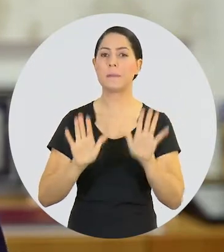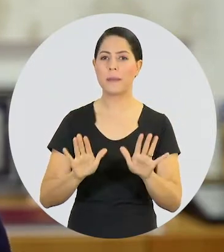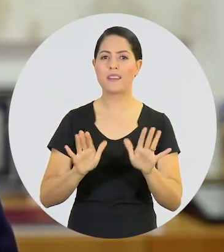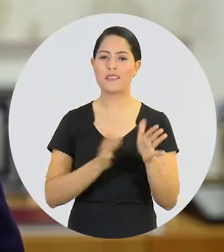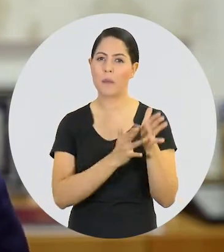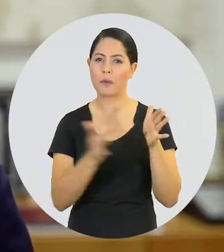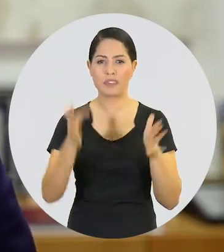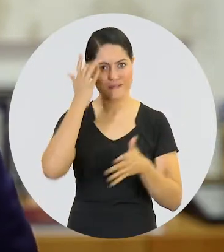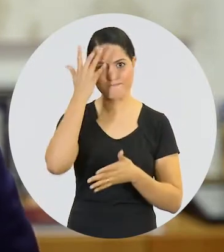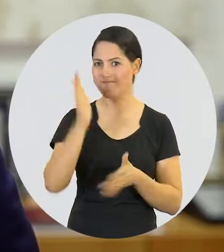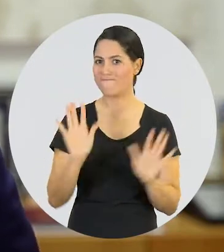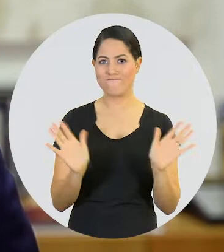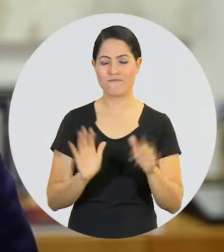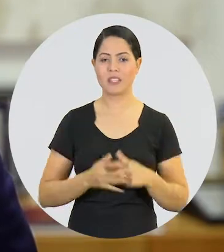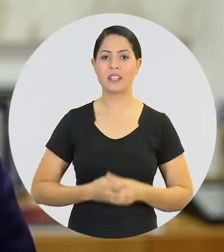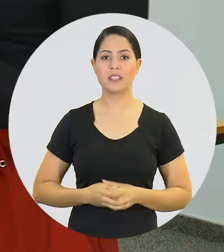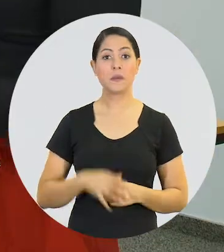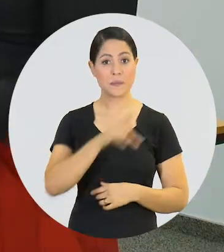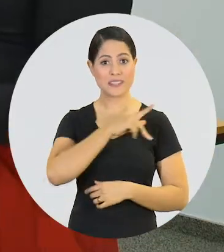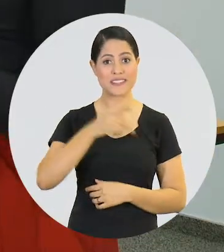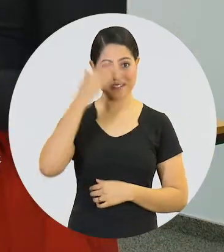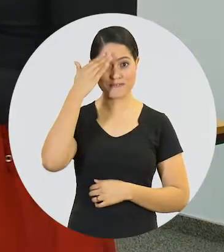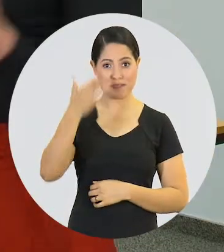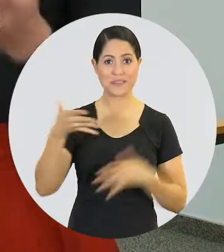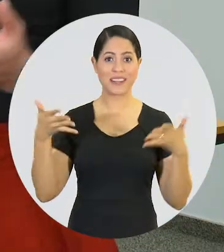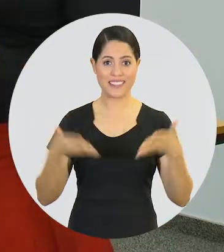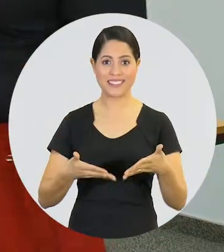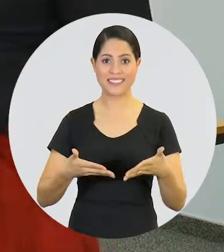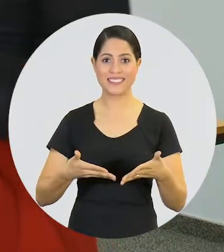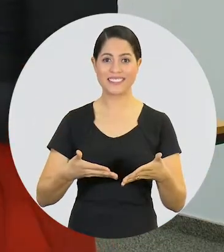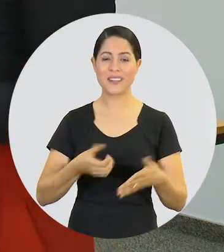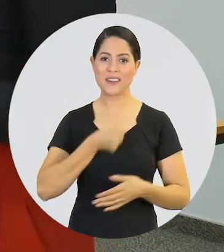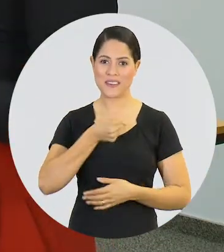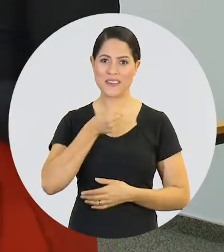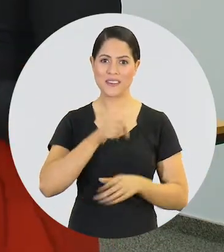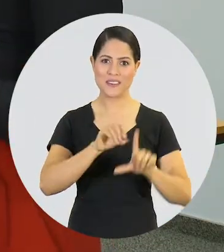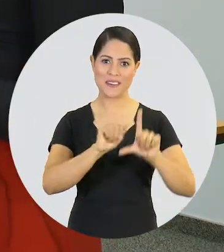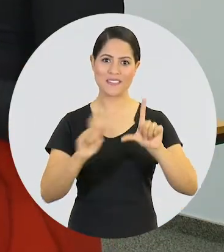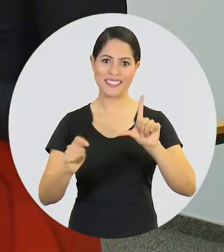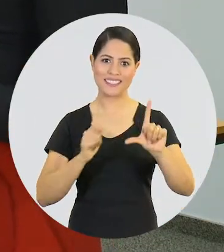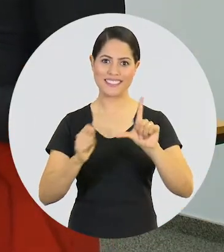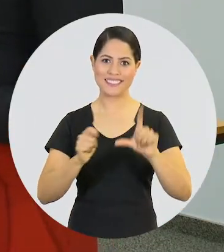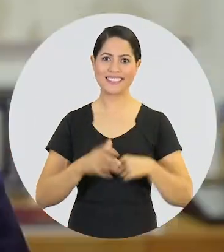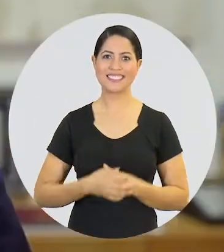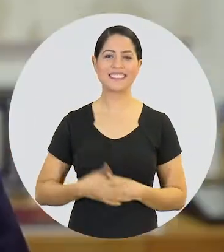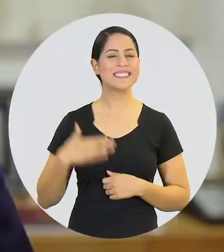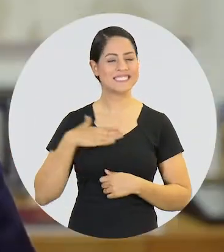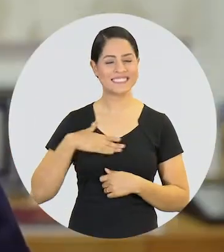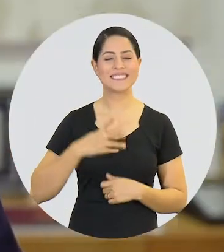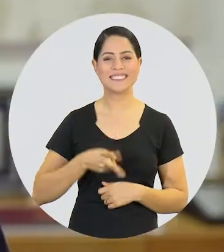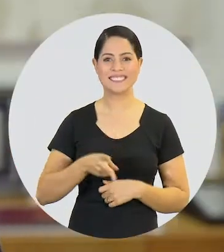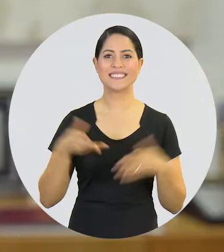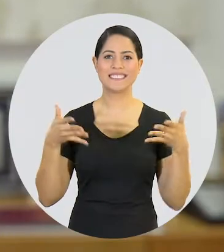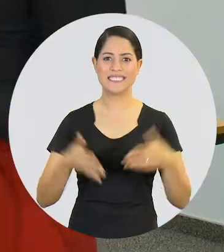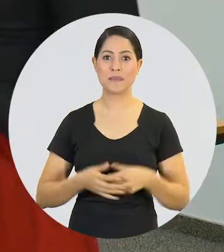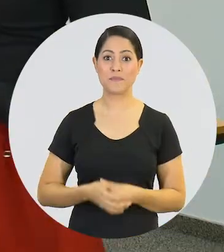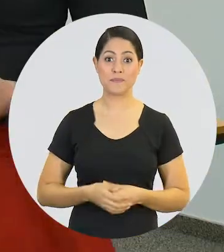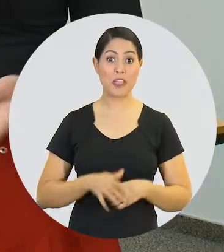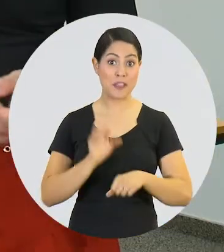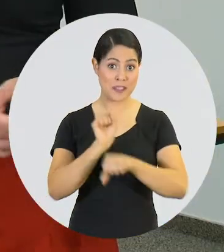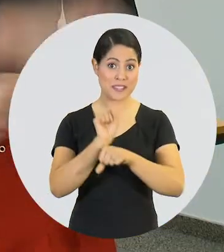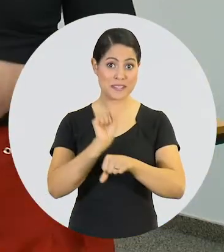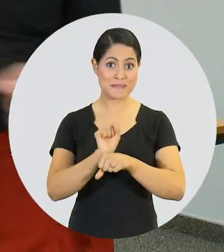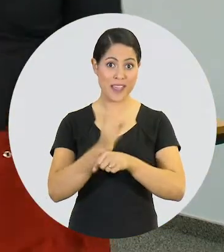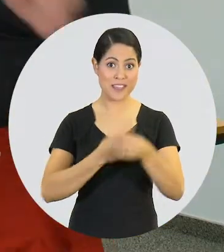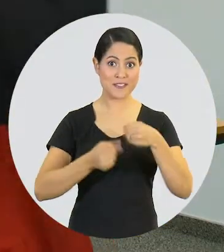não quer dizer que vai ser um processo fácil. Presidente, então, muito obrigada por participar conosco aqui neste OAB Entrevista. É um prazer sempre. E você